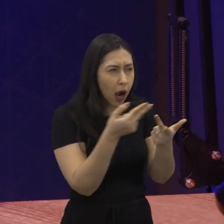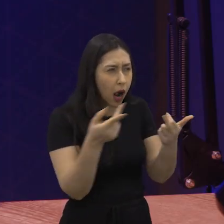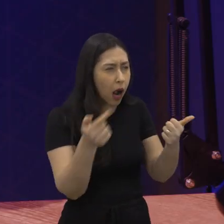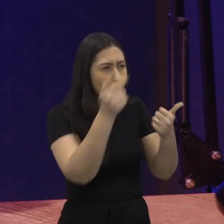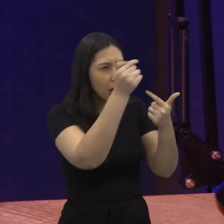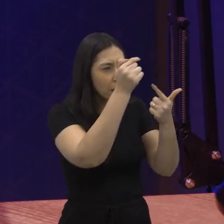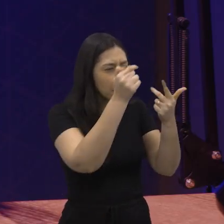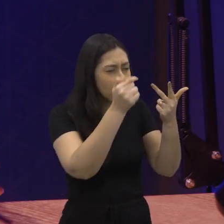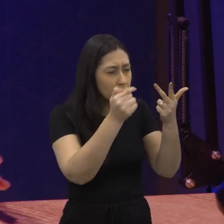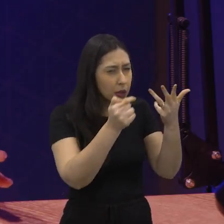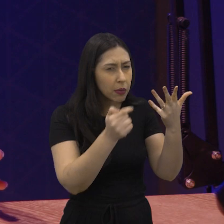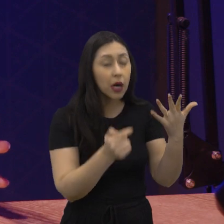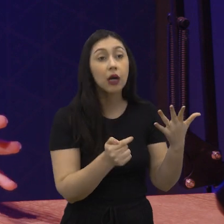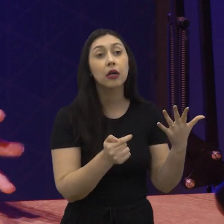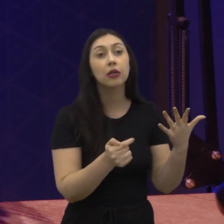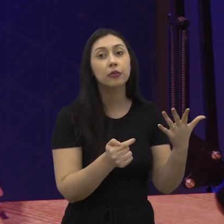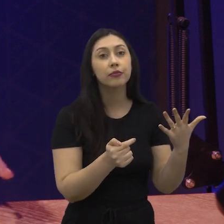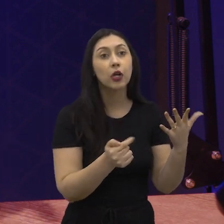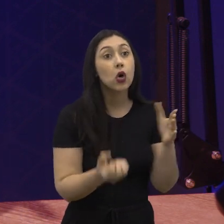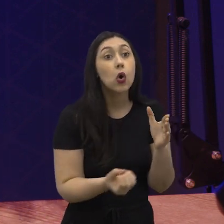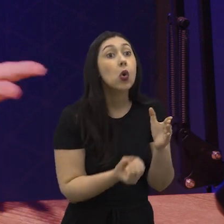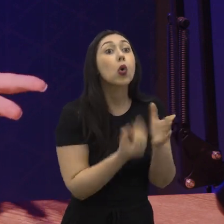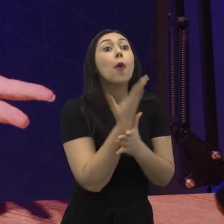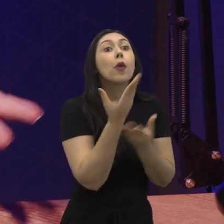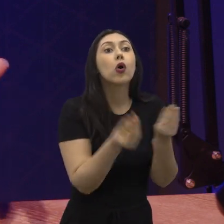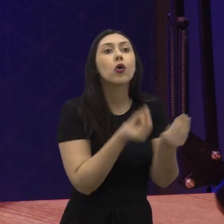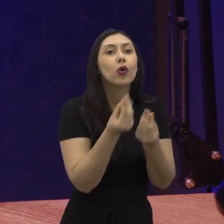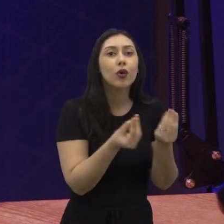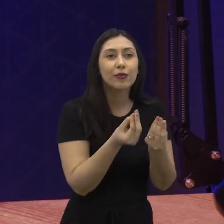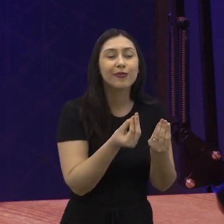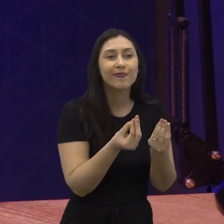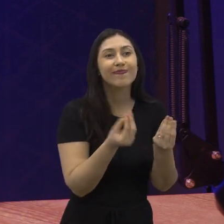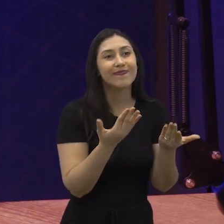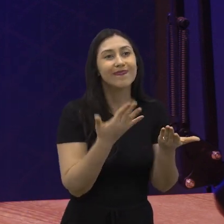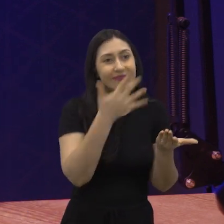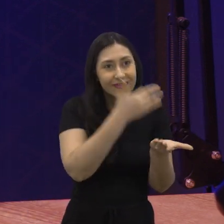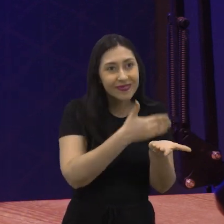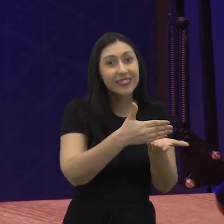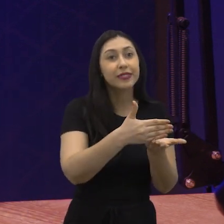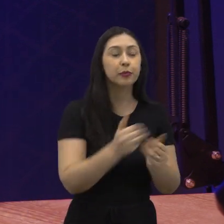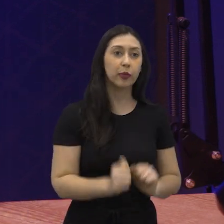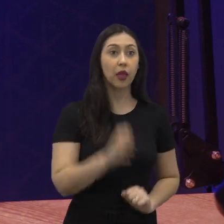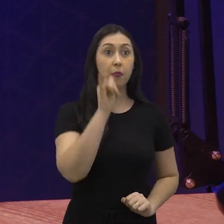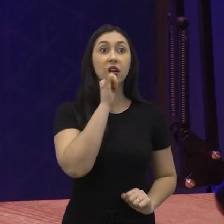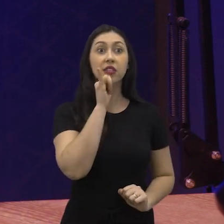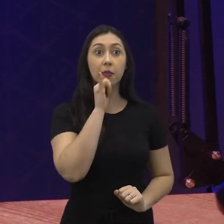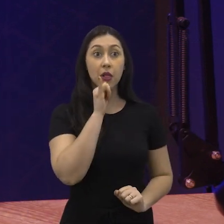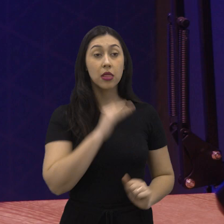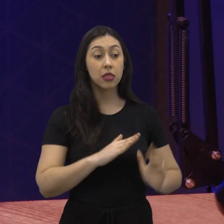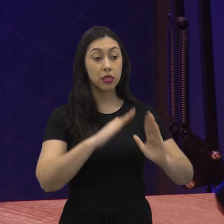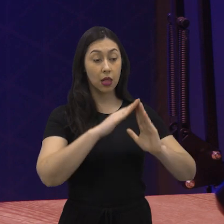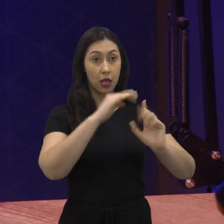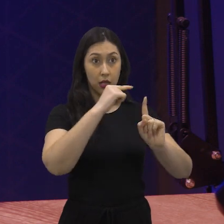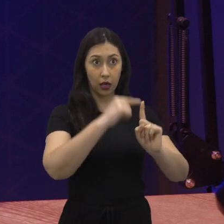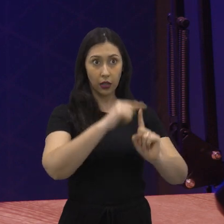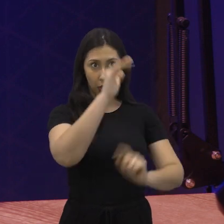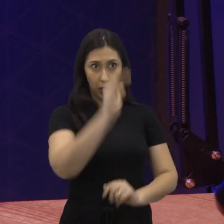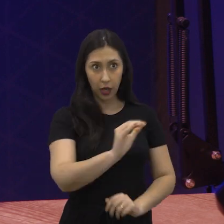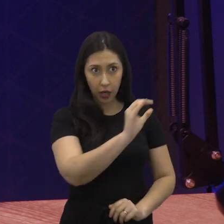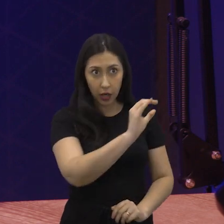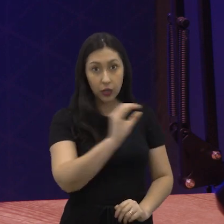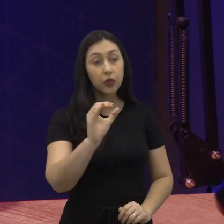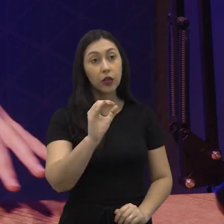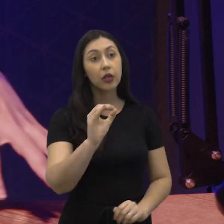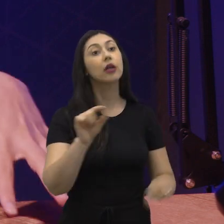no medo, né, no terror, no horror, foram surgindo daí, né? Então, por exemplo, se a gente for falar da Igreja Católica, a Igreja